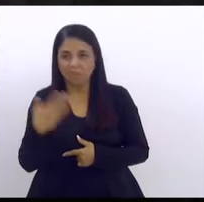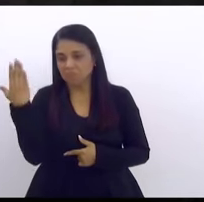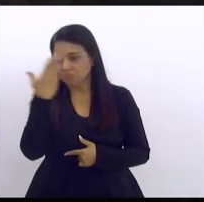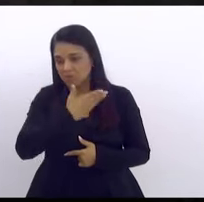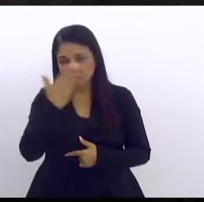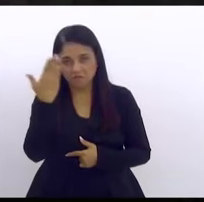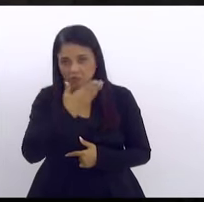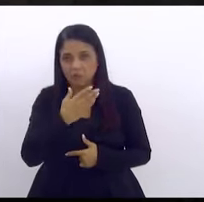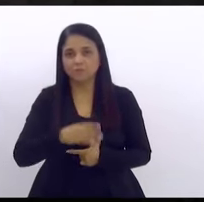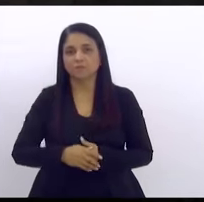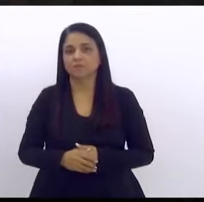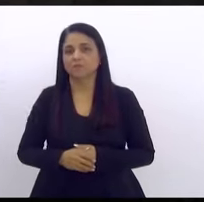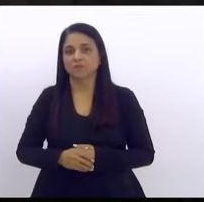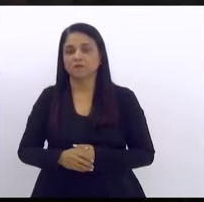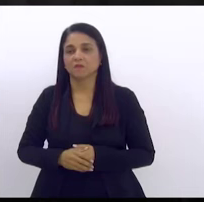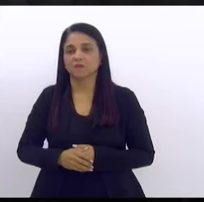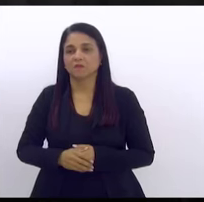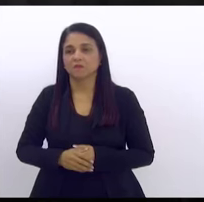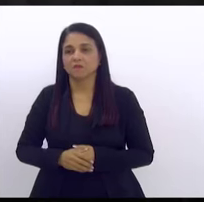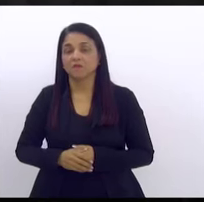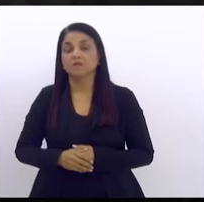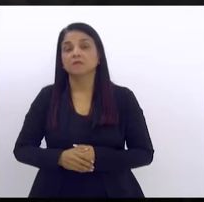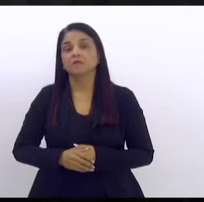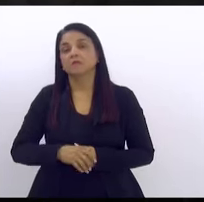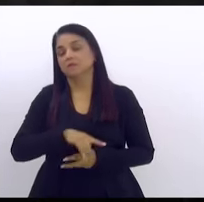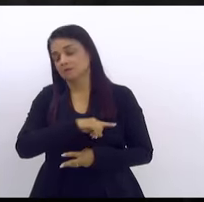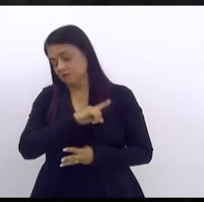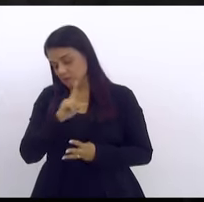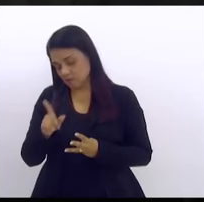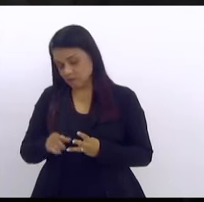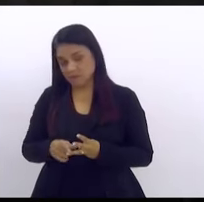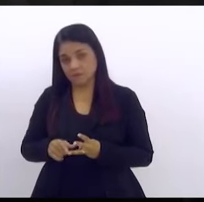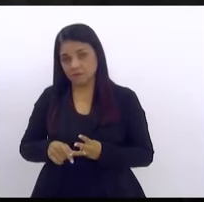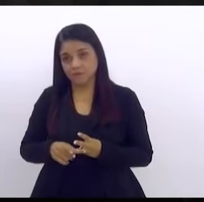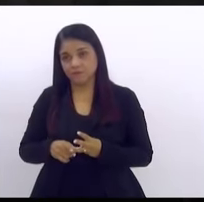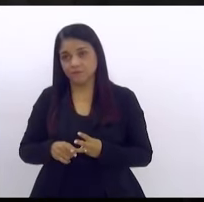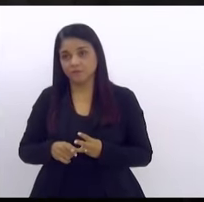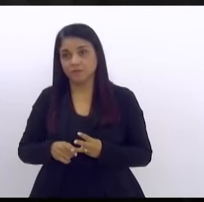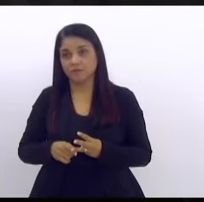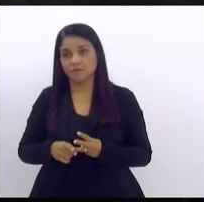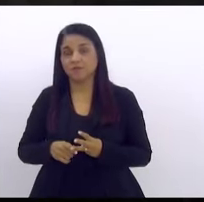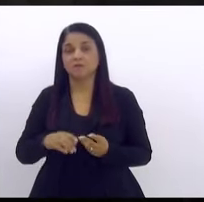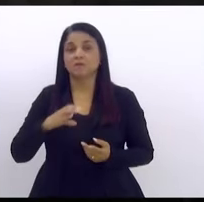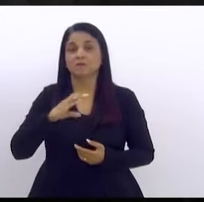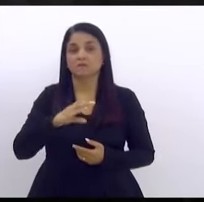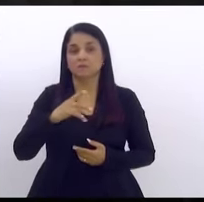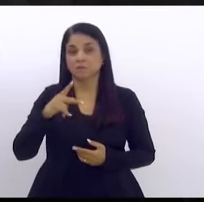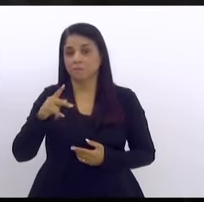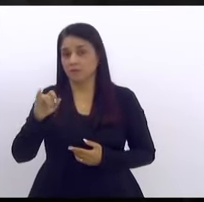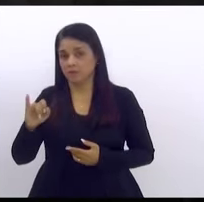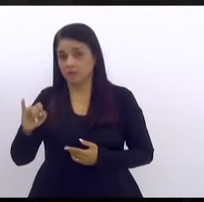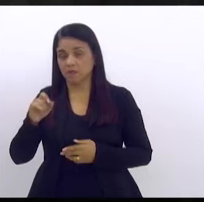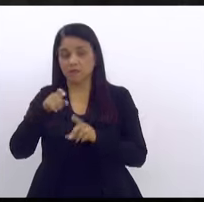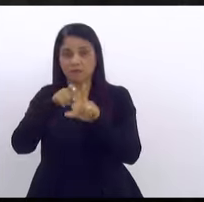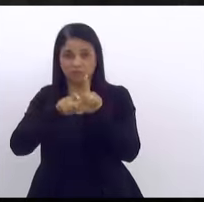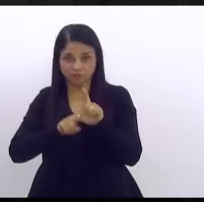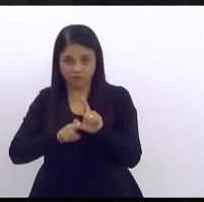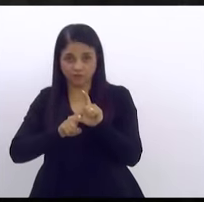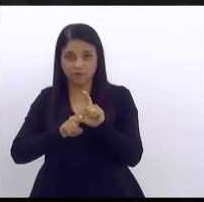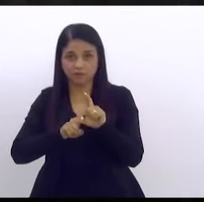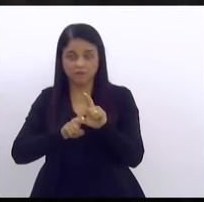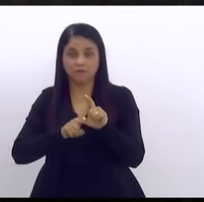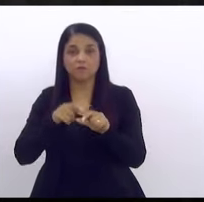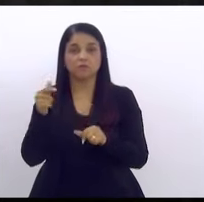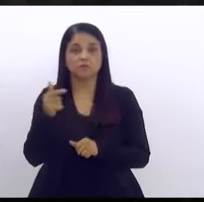viu. E terceiro, deputada Lucinha, nós fizemos a CPI da dívida em 22 e